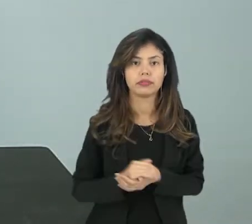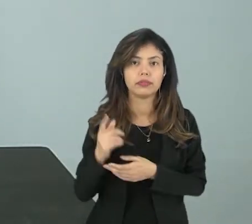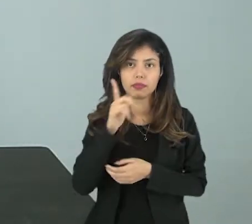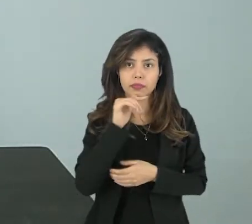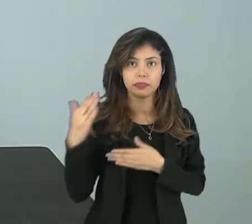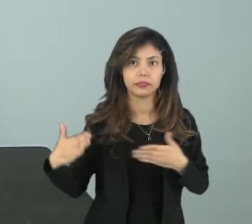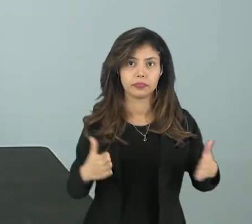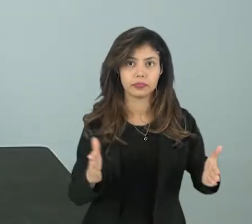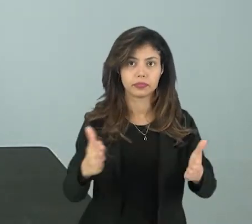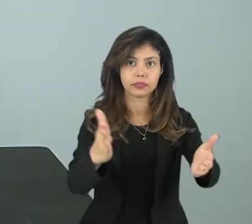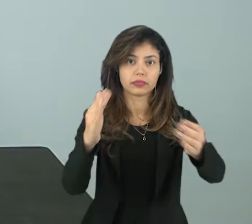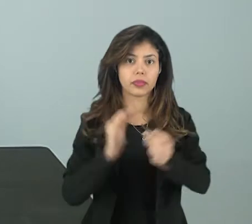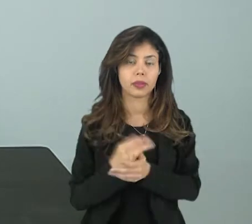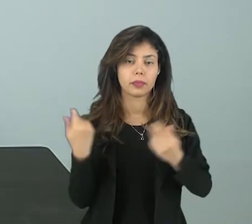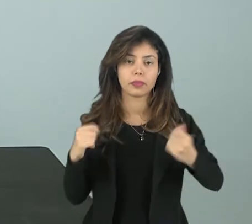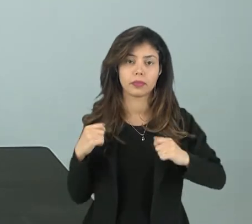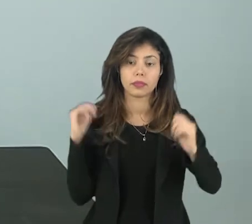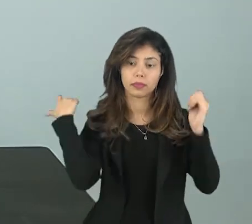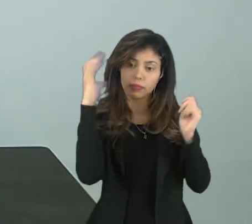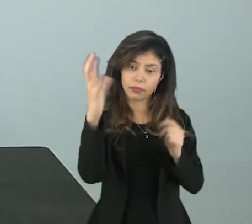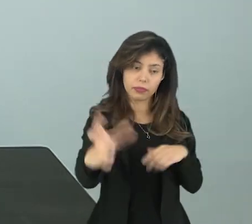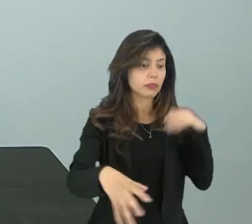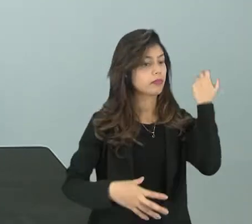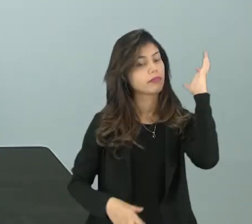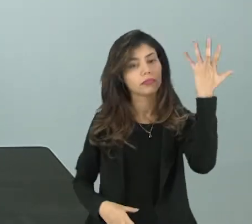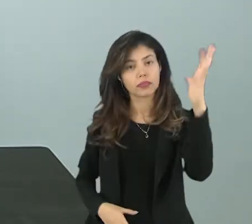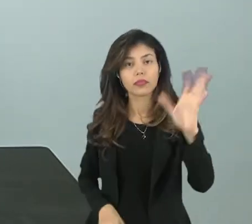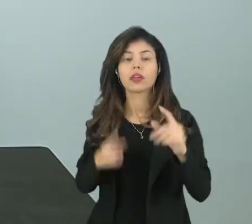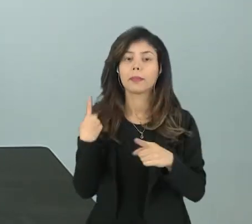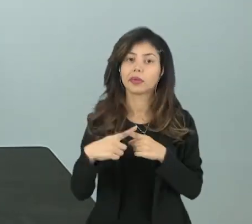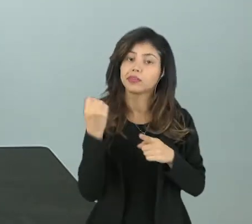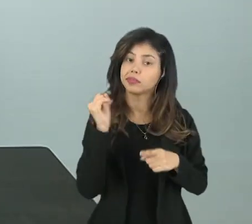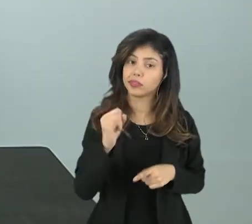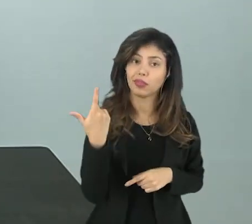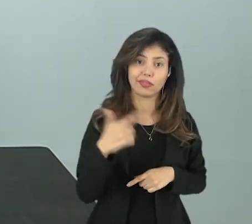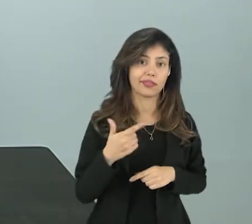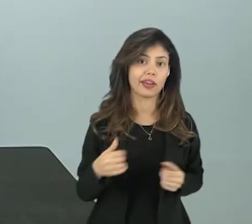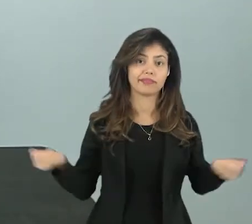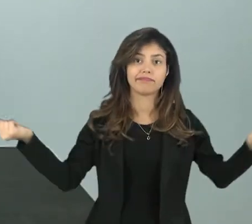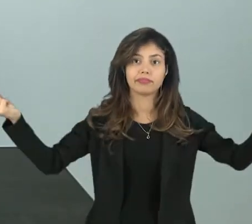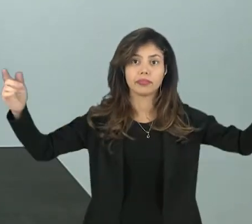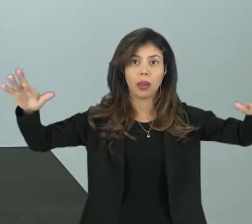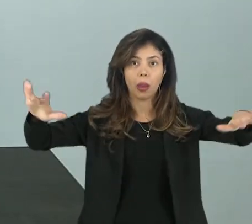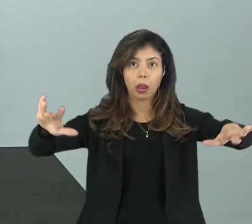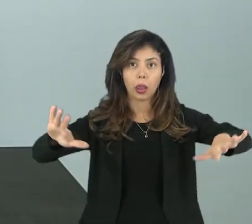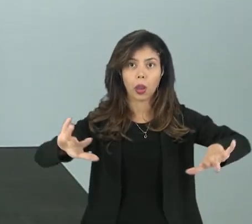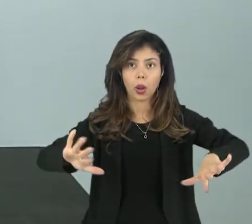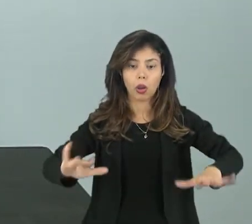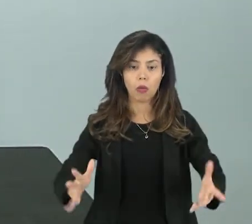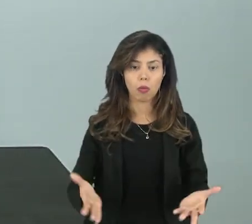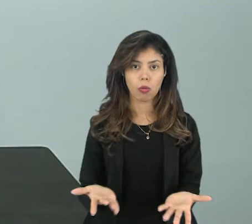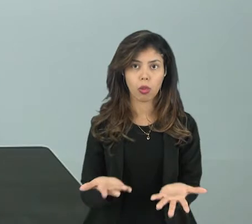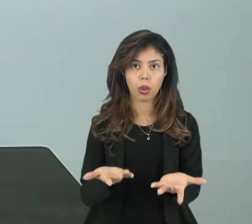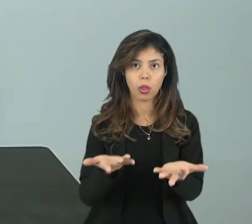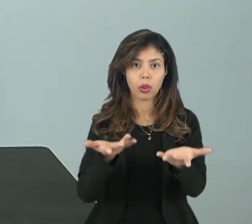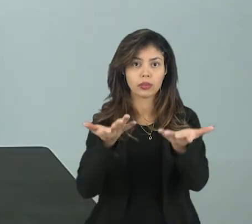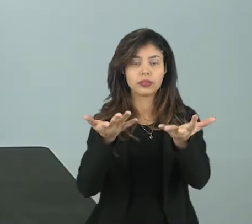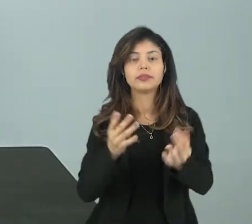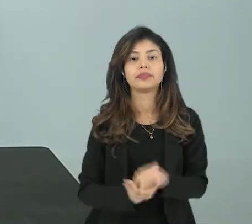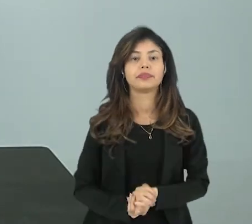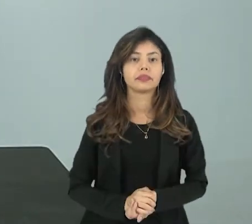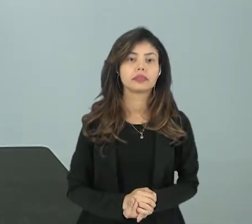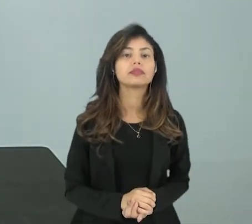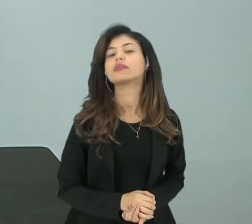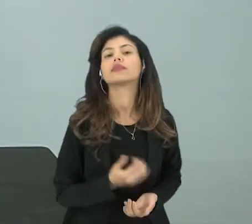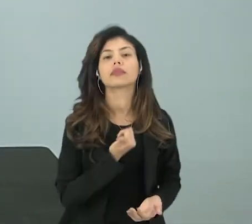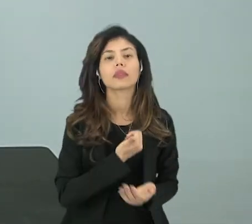tem que ter bastante árvores, Porque senão se degrada, o solo, tudo bem? Senão precisa fazer ações